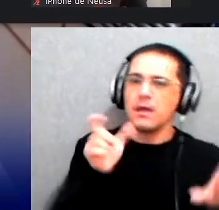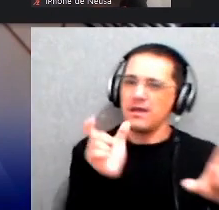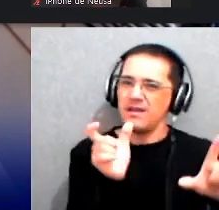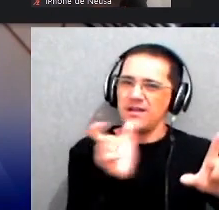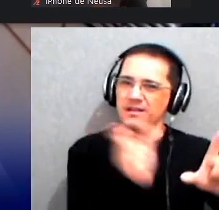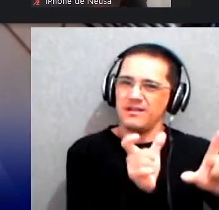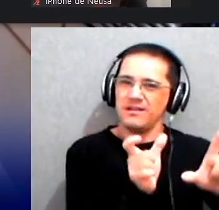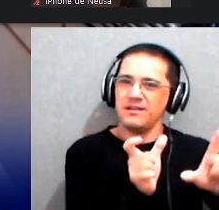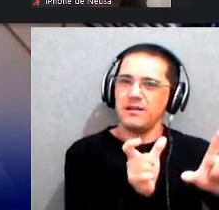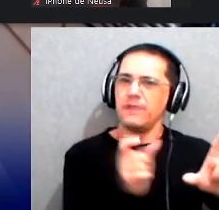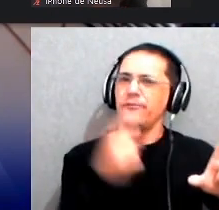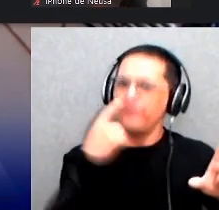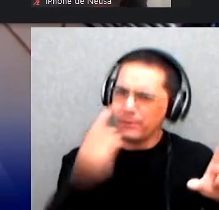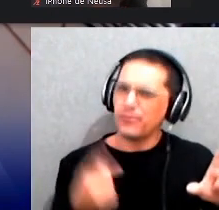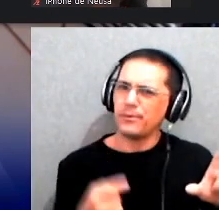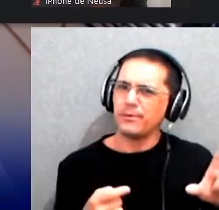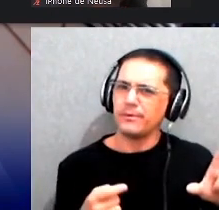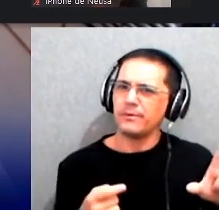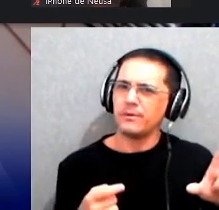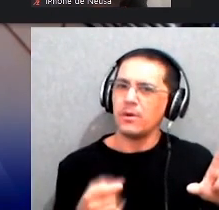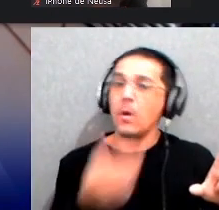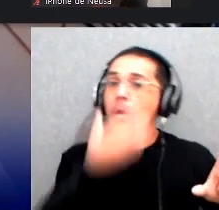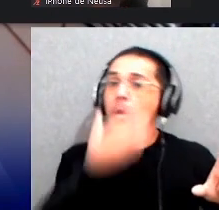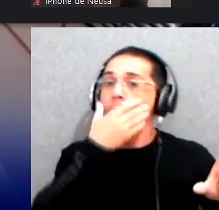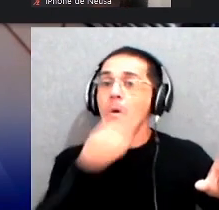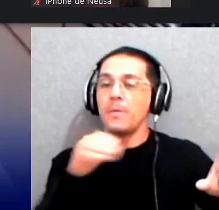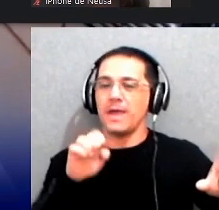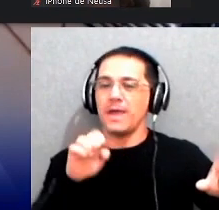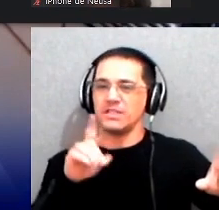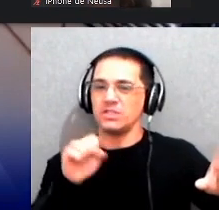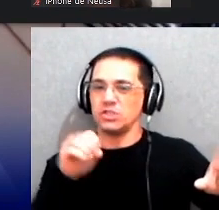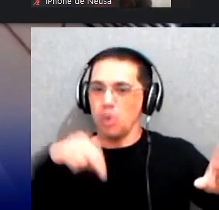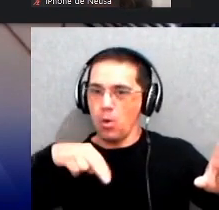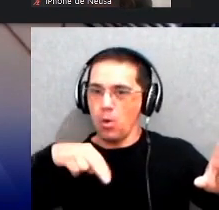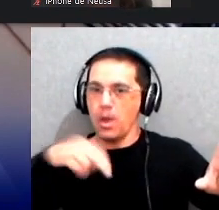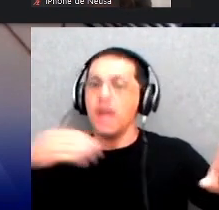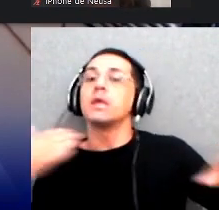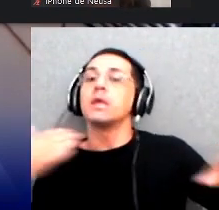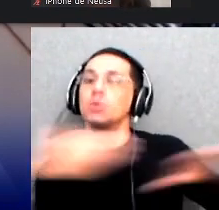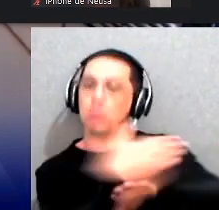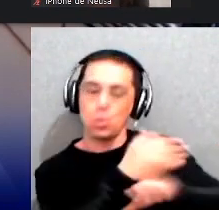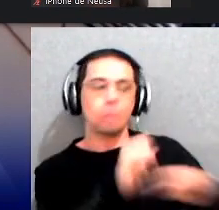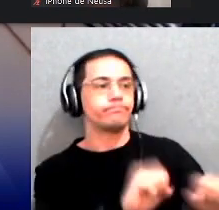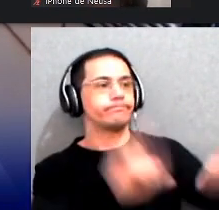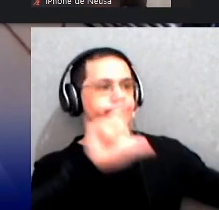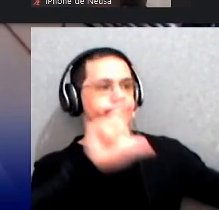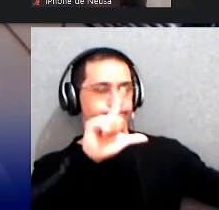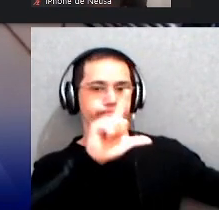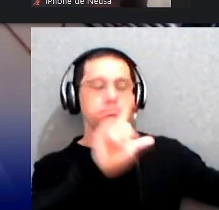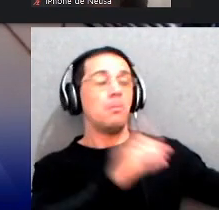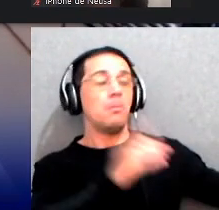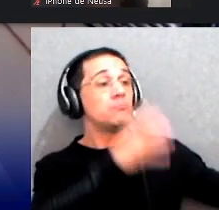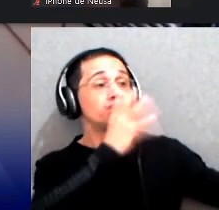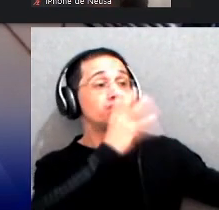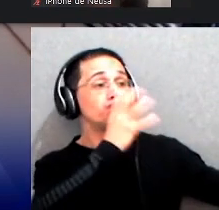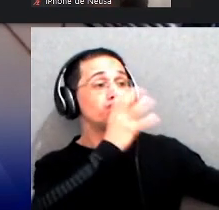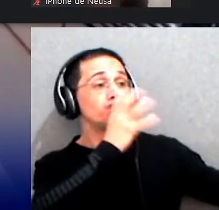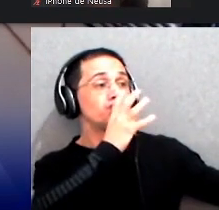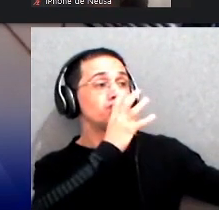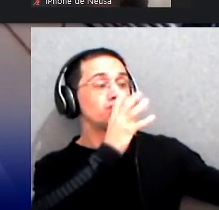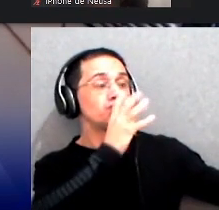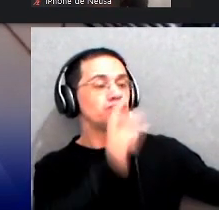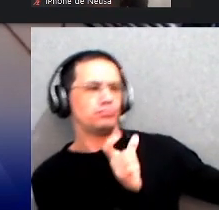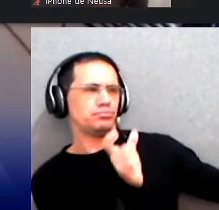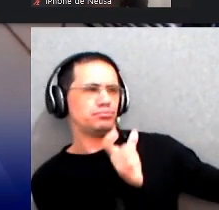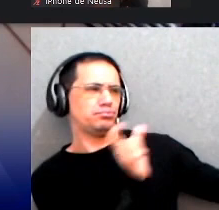Ele entra num júri que não é o dele e dentro dessa loucura positiva do Écio, ele causou algo